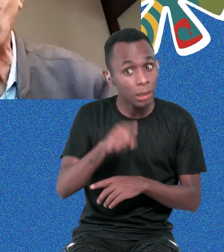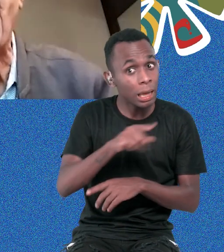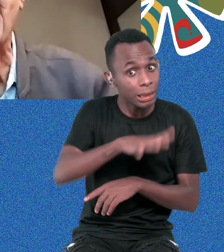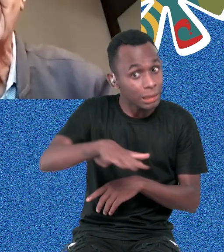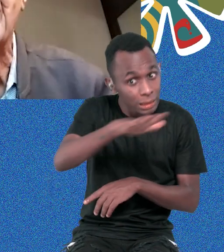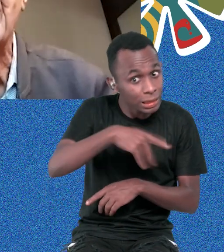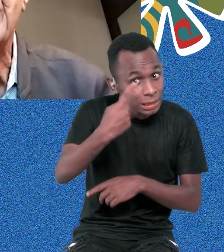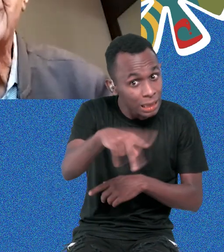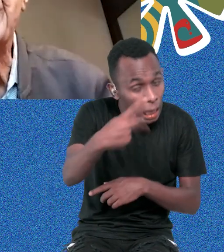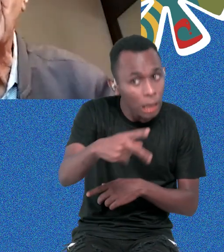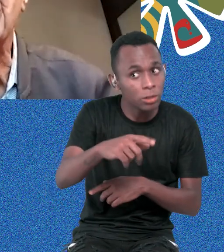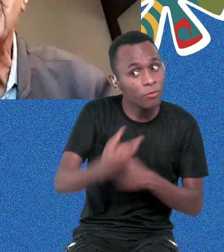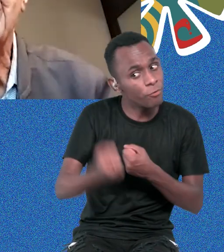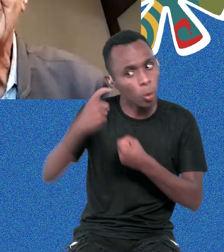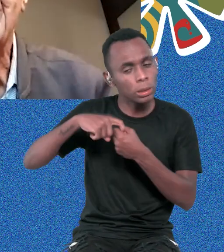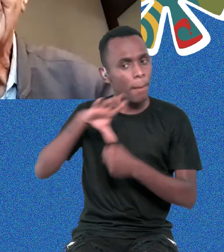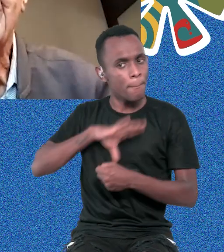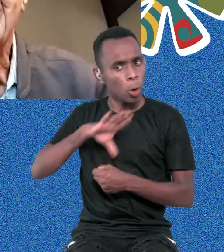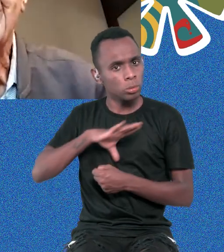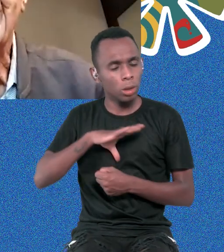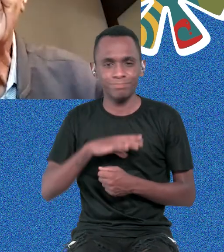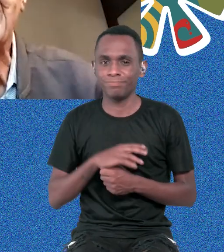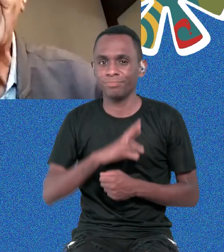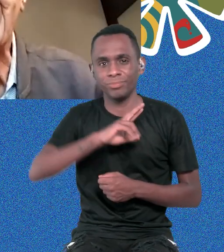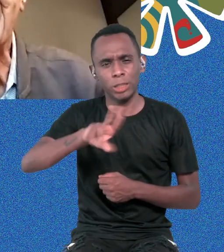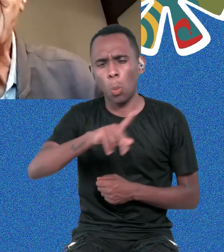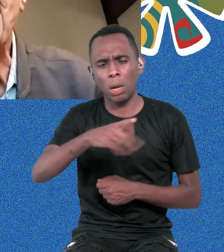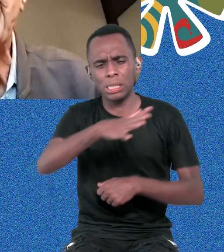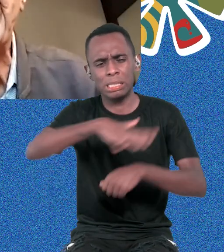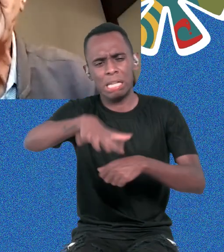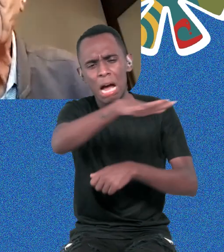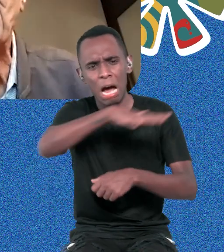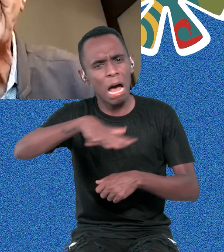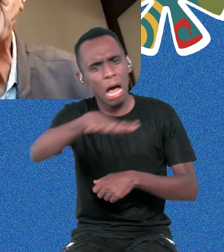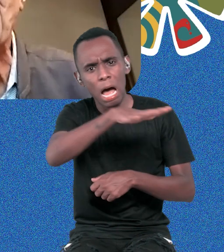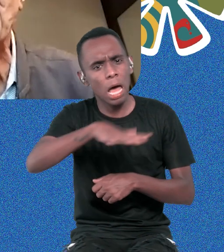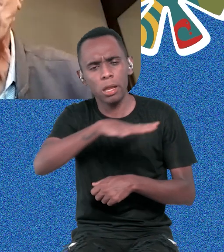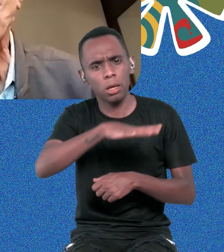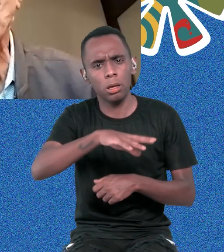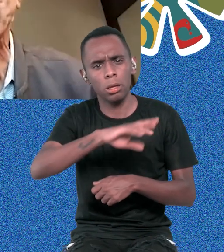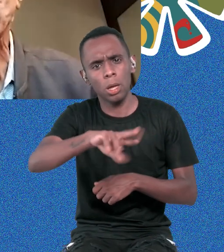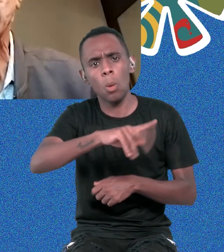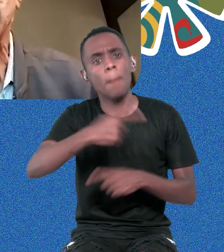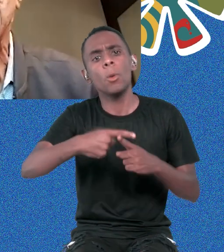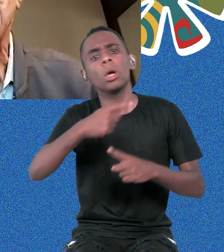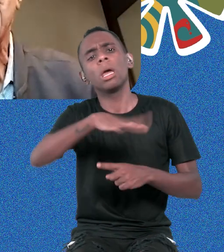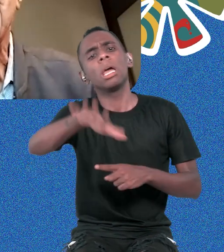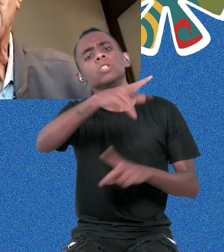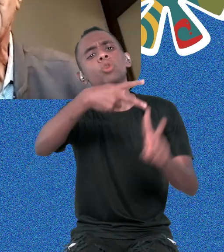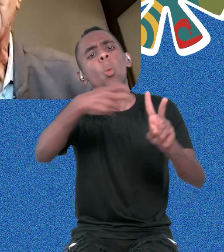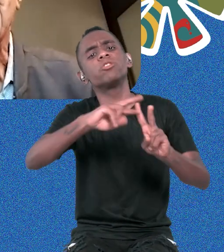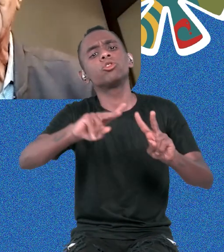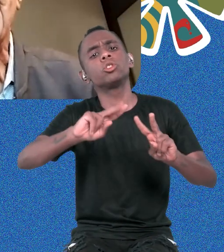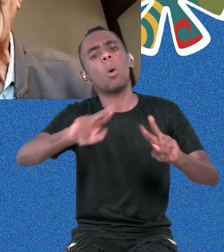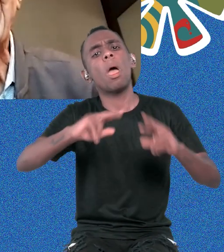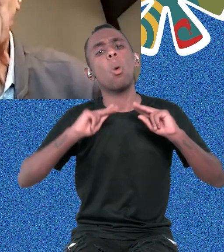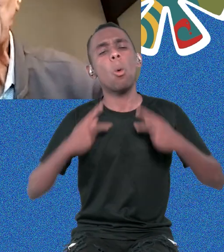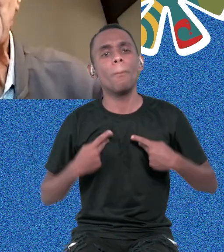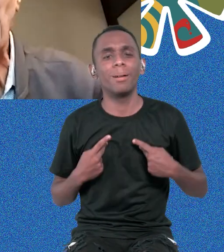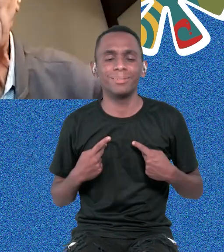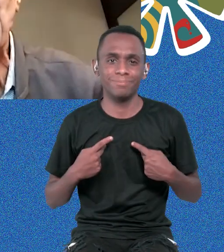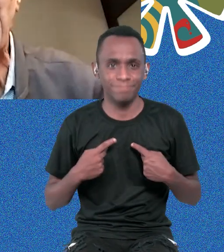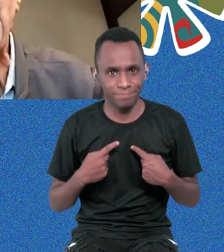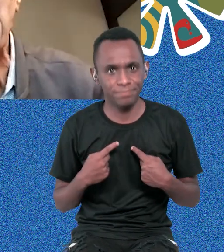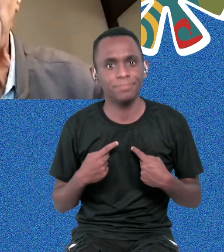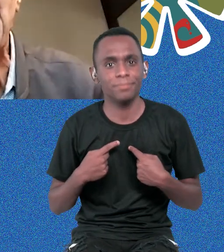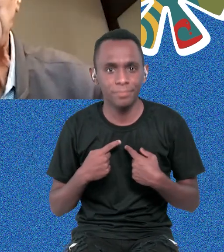para Portugal. Não. Esta terra não é deles porque eles não são humanos. E aí